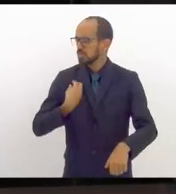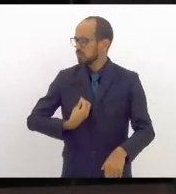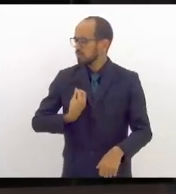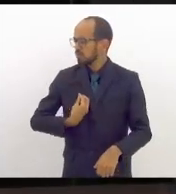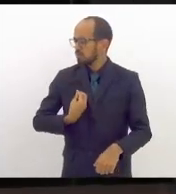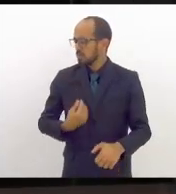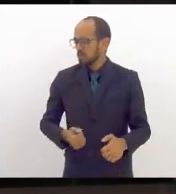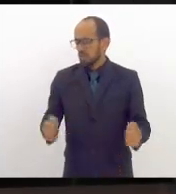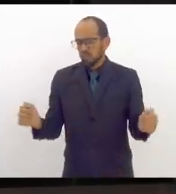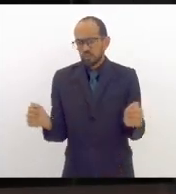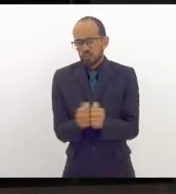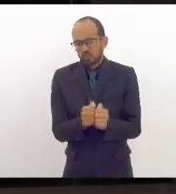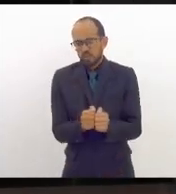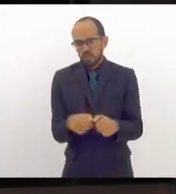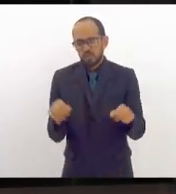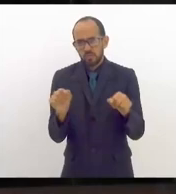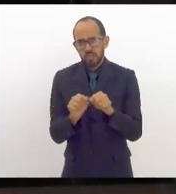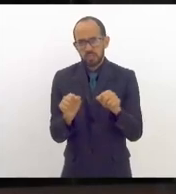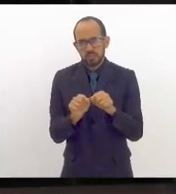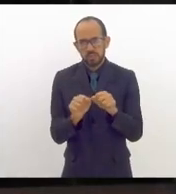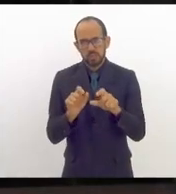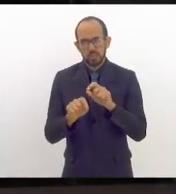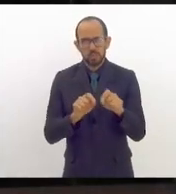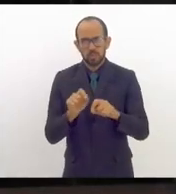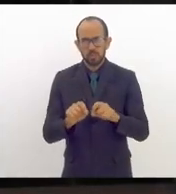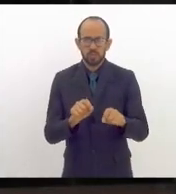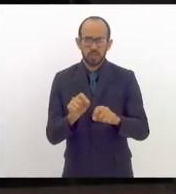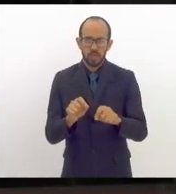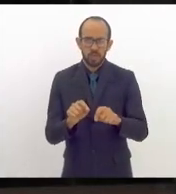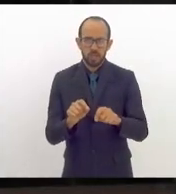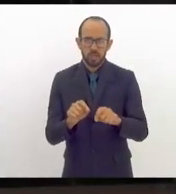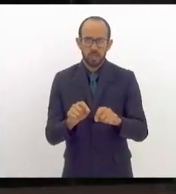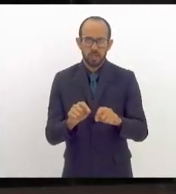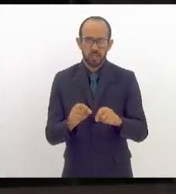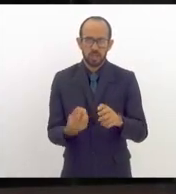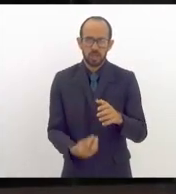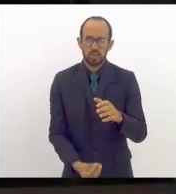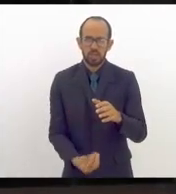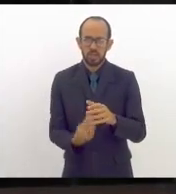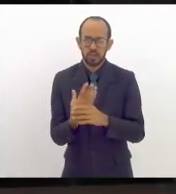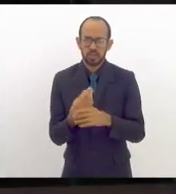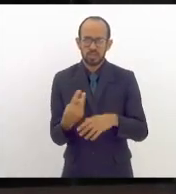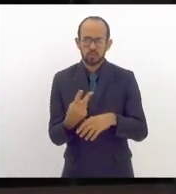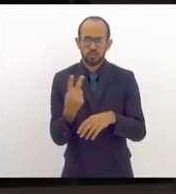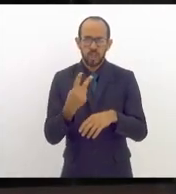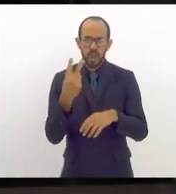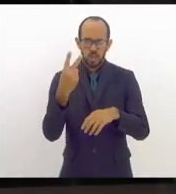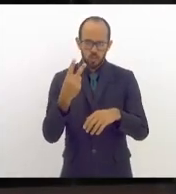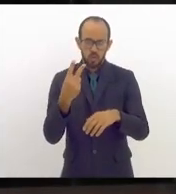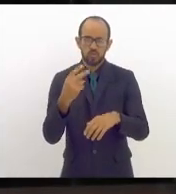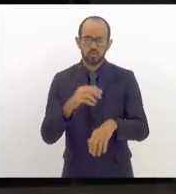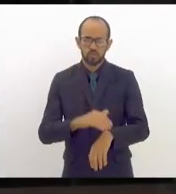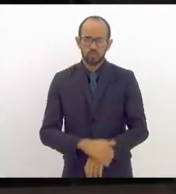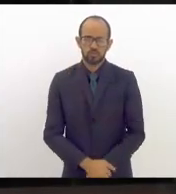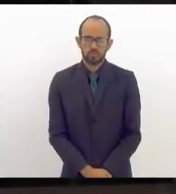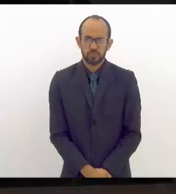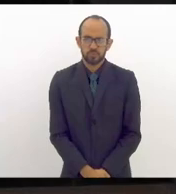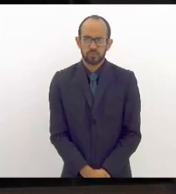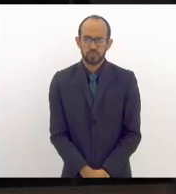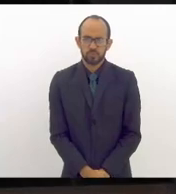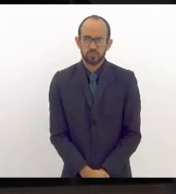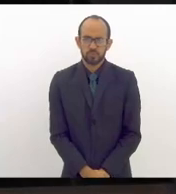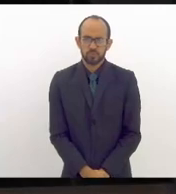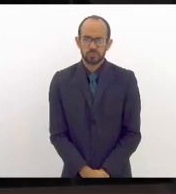fazer valer de qualquer forma esta afirmação é isso daí